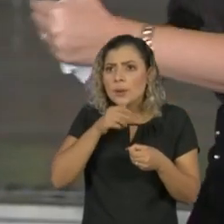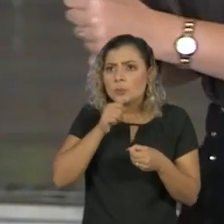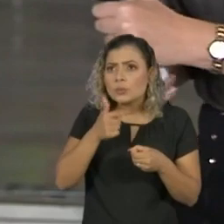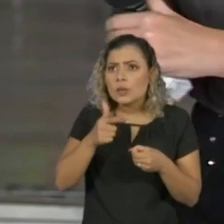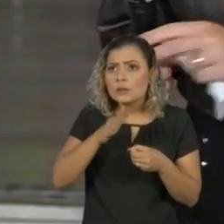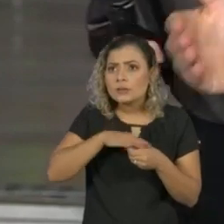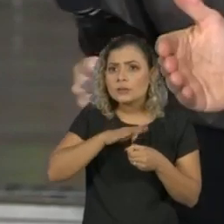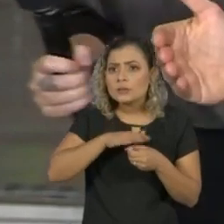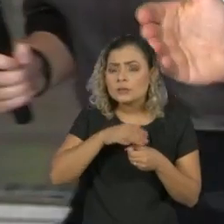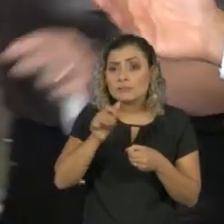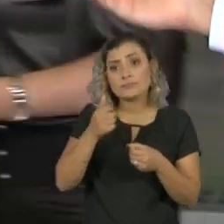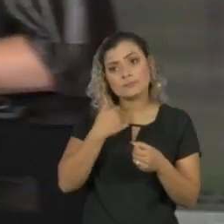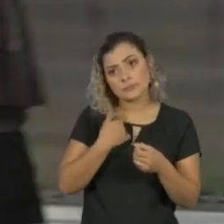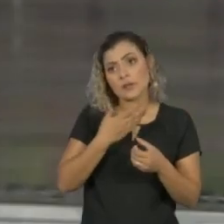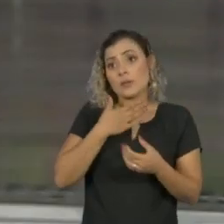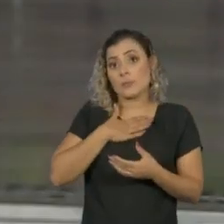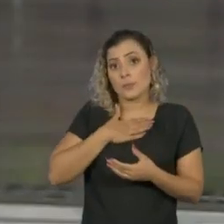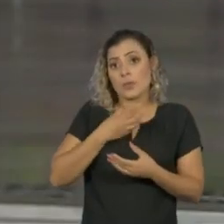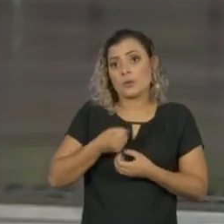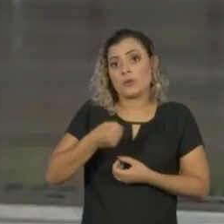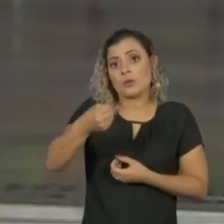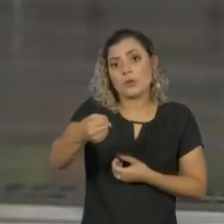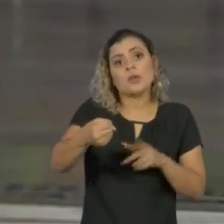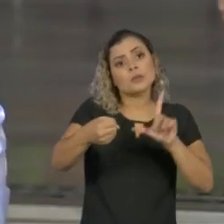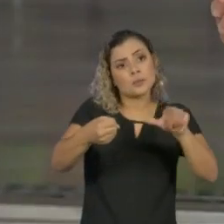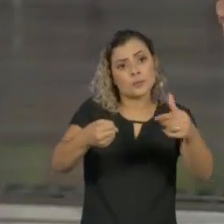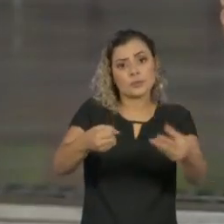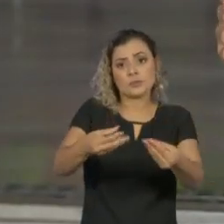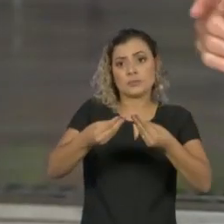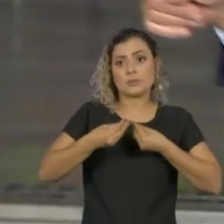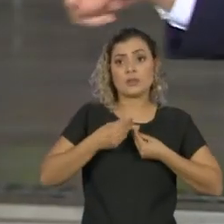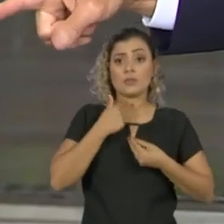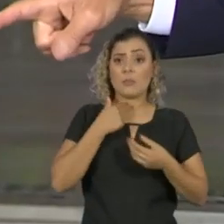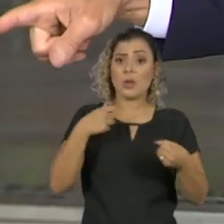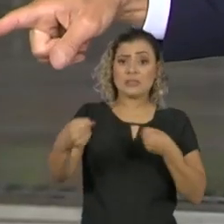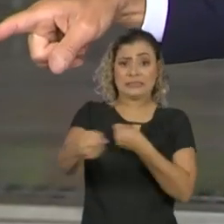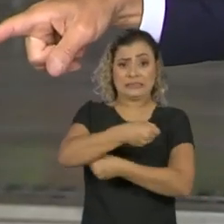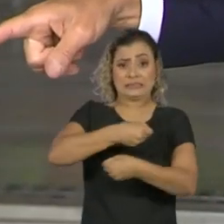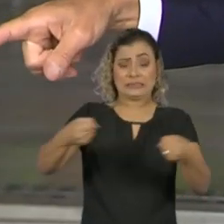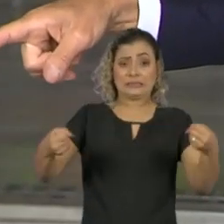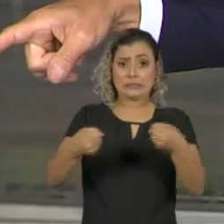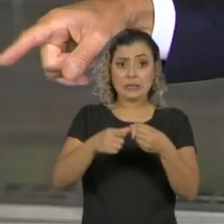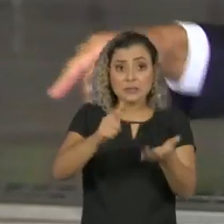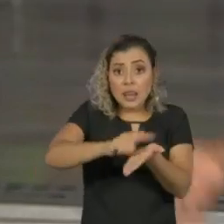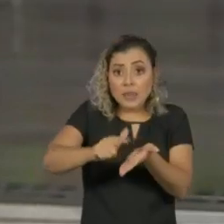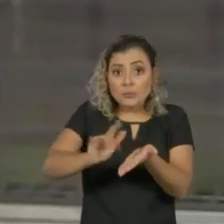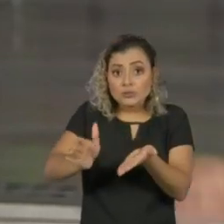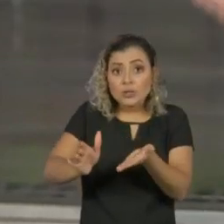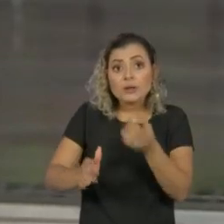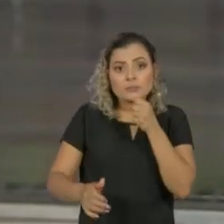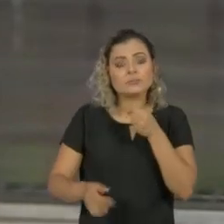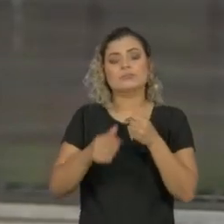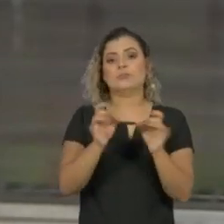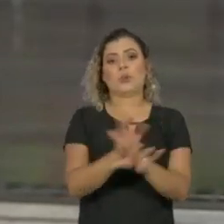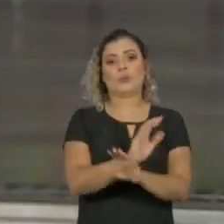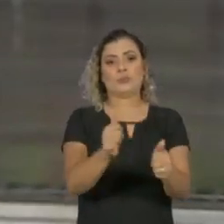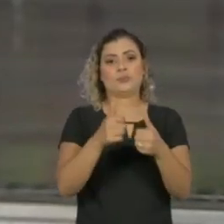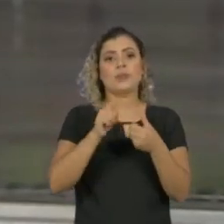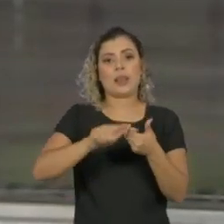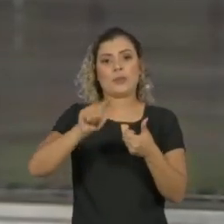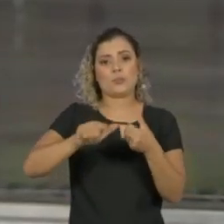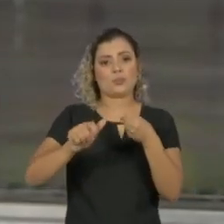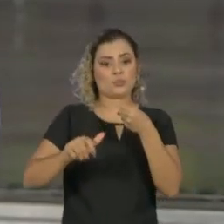Eu vou ceder o meu microfone, depois vocês me dão outro microfone. Não deveria fazer. Esse aqui está higienizado. Pronto. Está